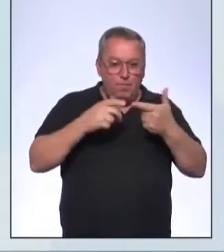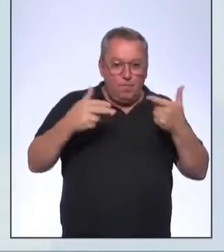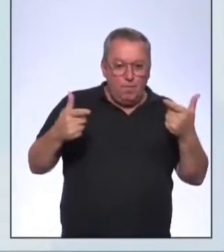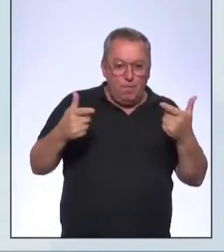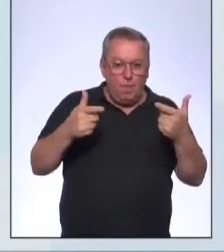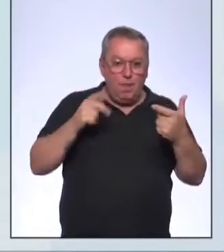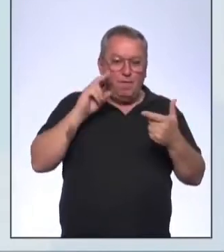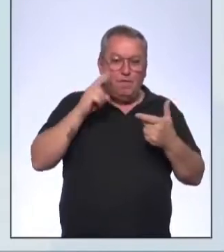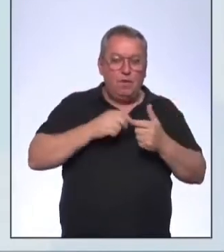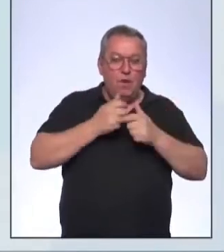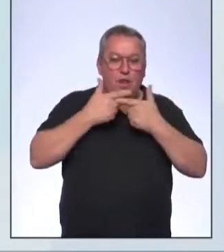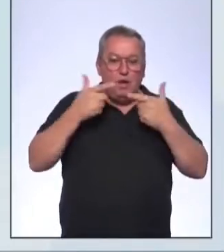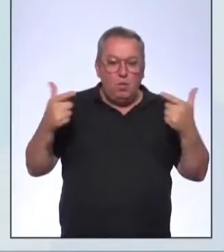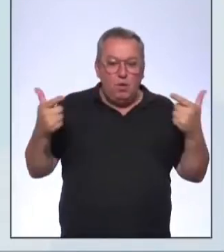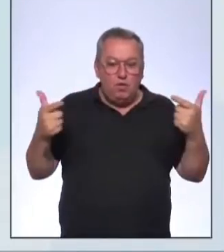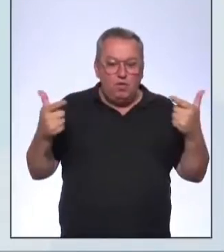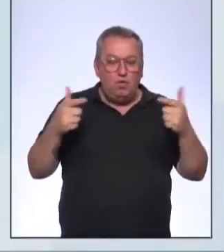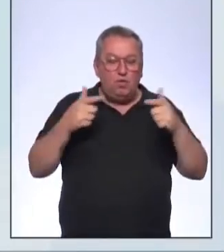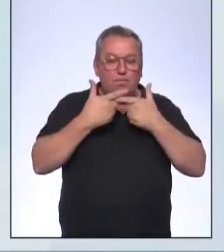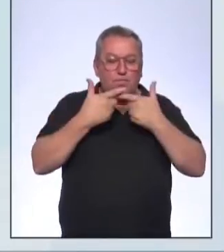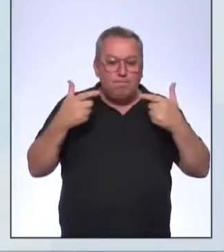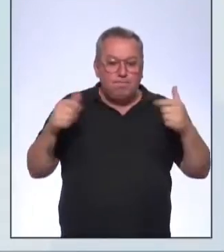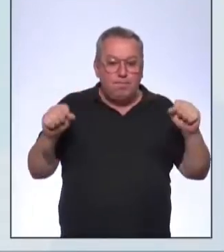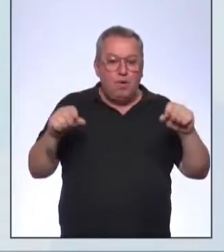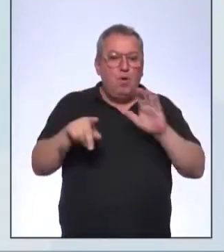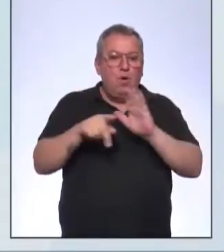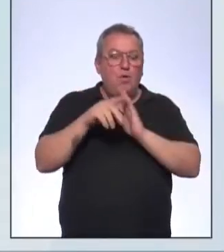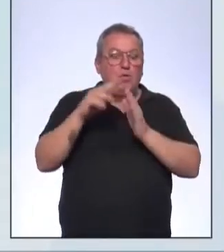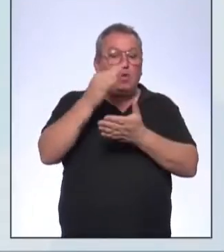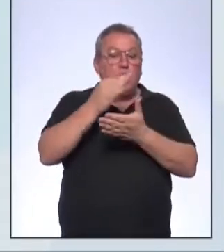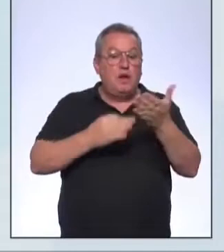explorando os aspectos linguísticos do texto ok